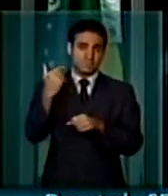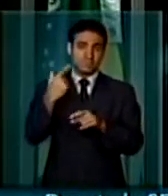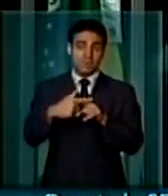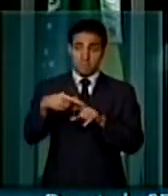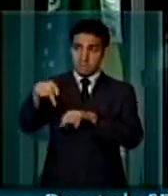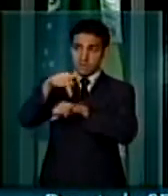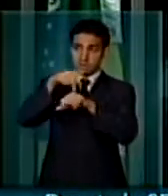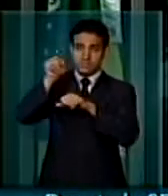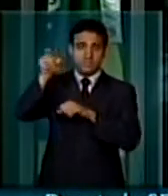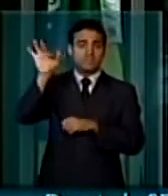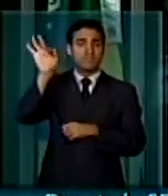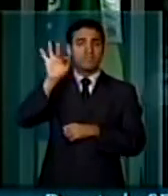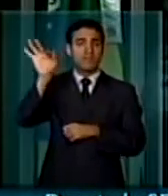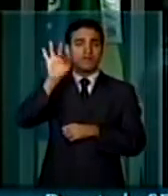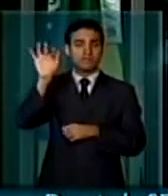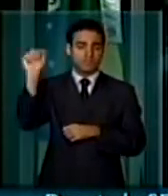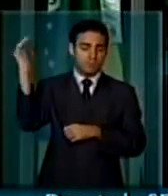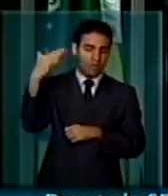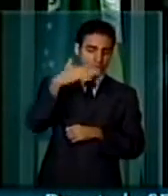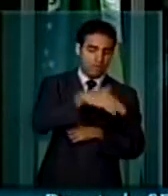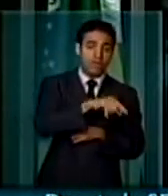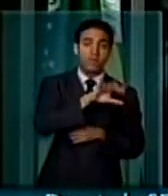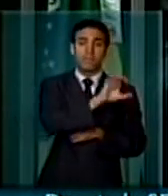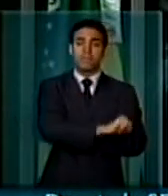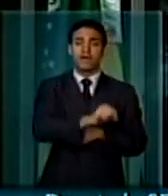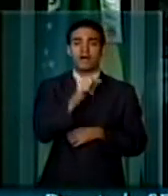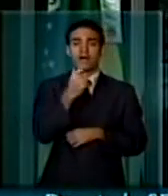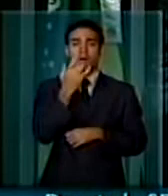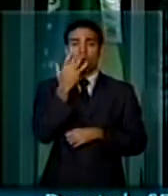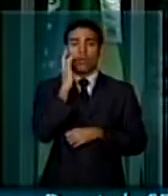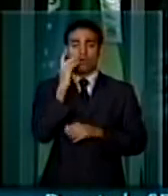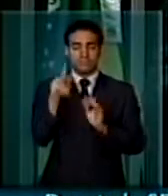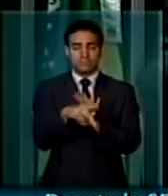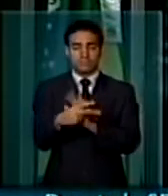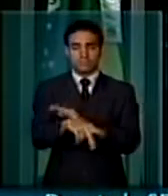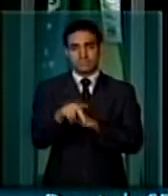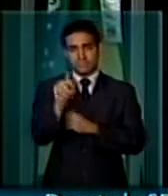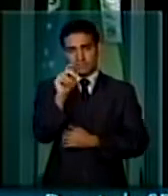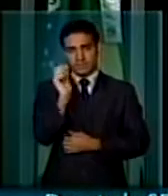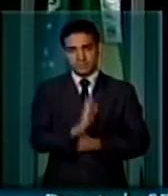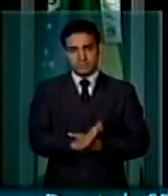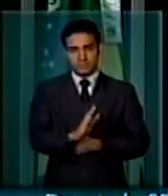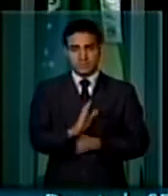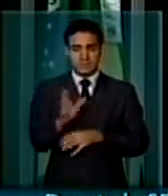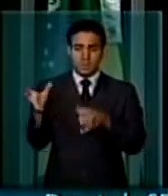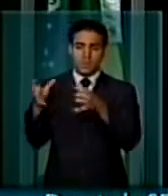buscava no Brasil o ouro brasileiro. Eram os franceses que